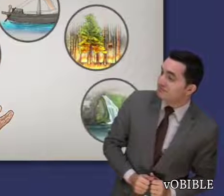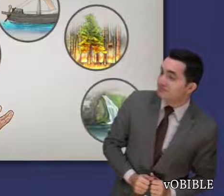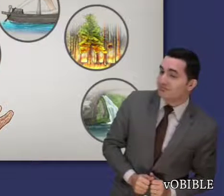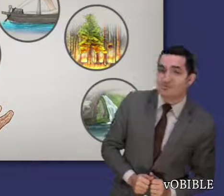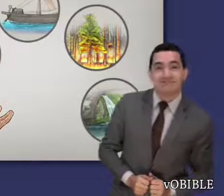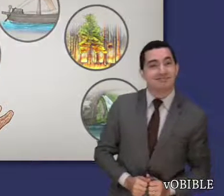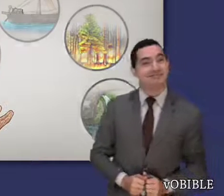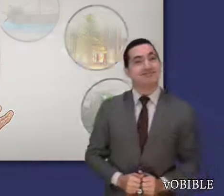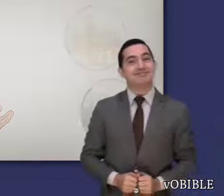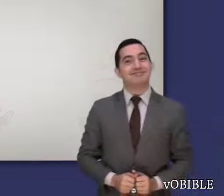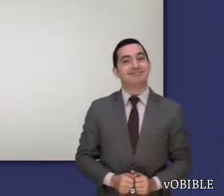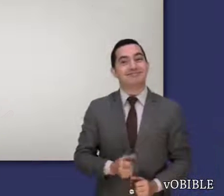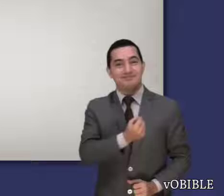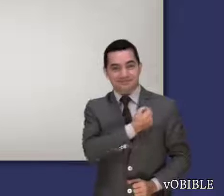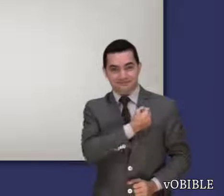de água.